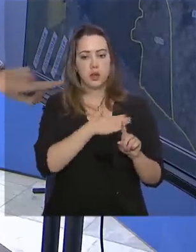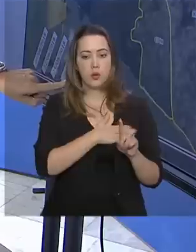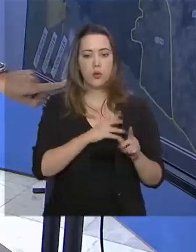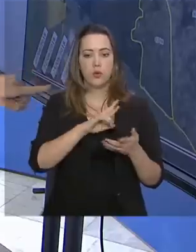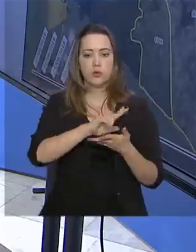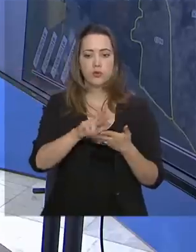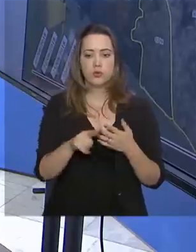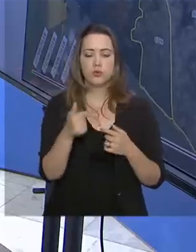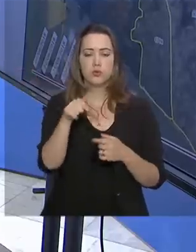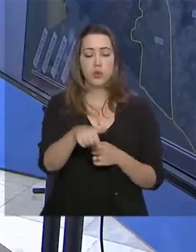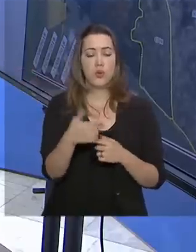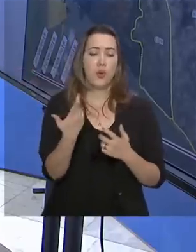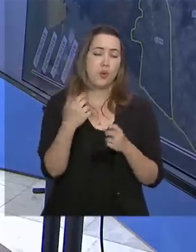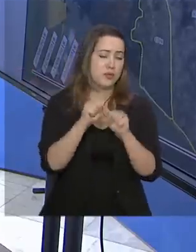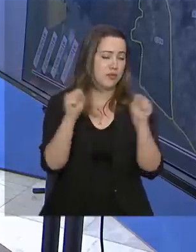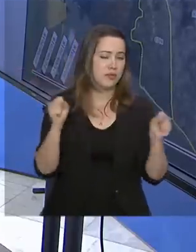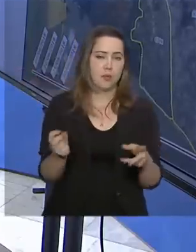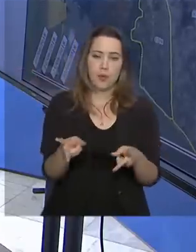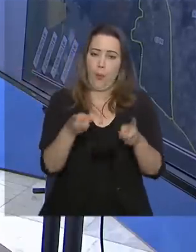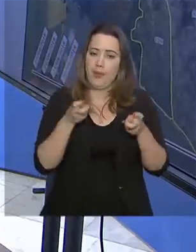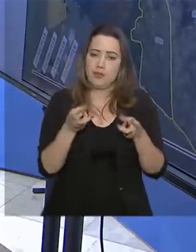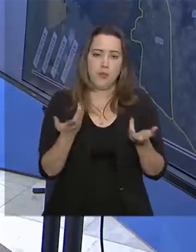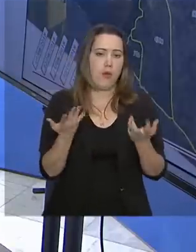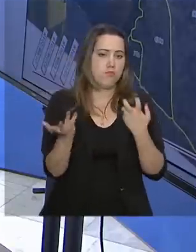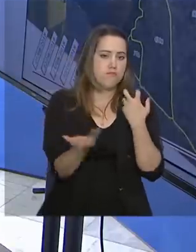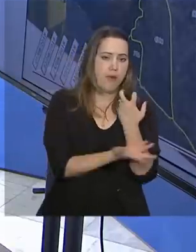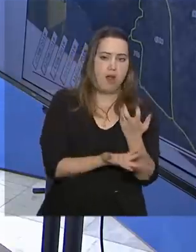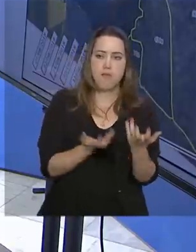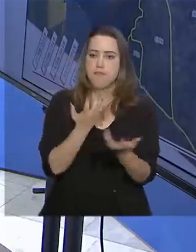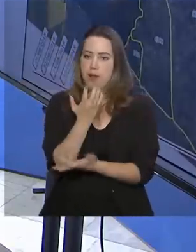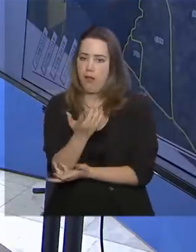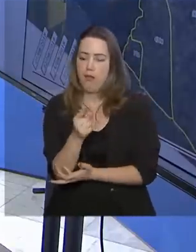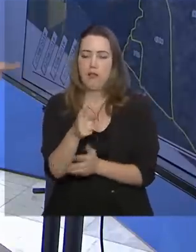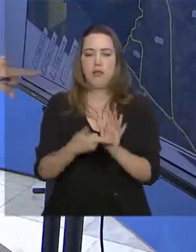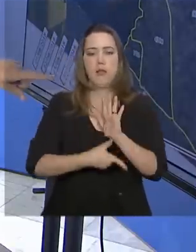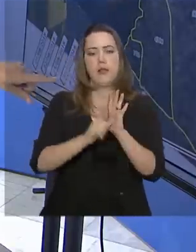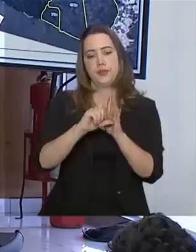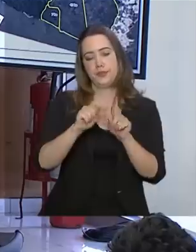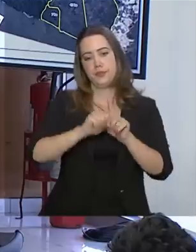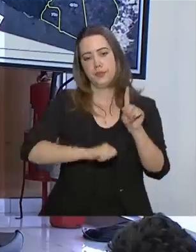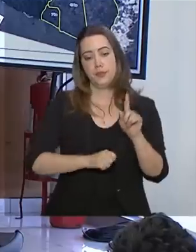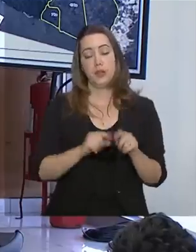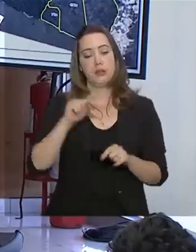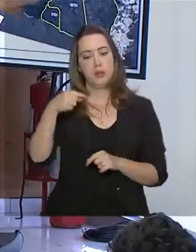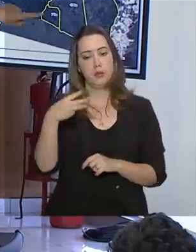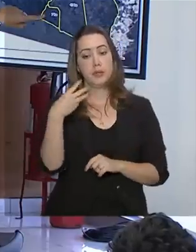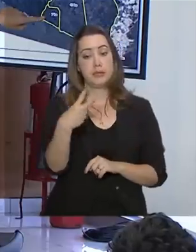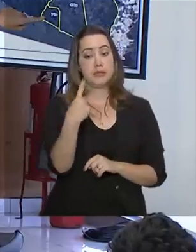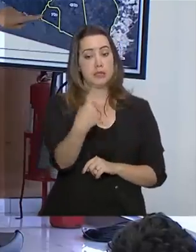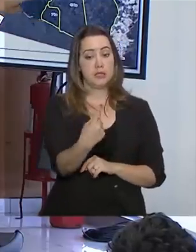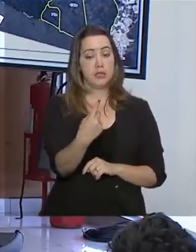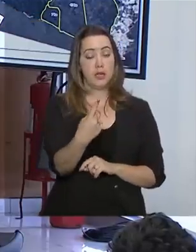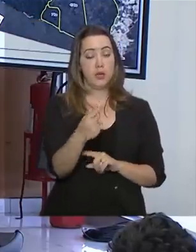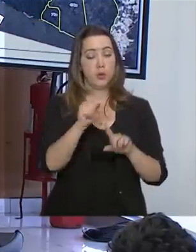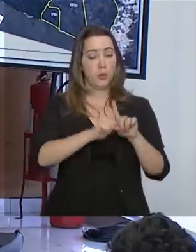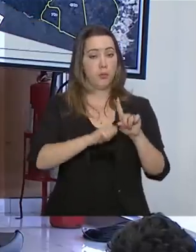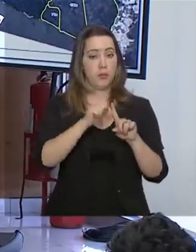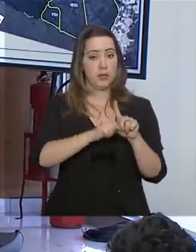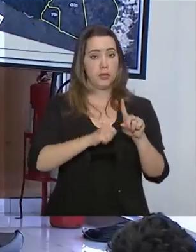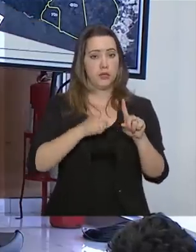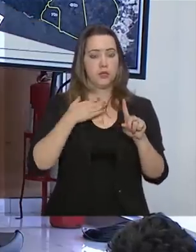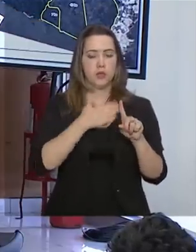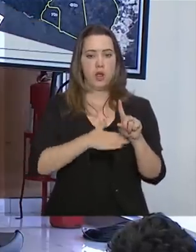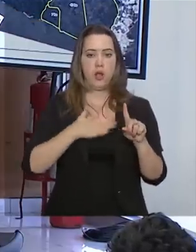saque de terra não pegou o próximo 31 de agosto mas sete hectares nessa